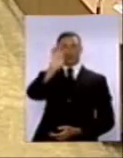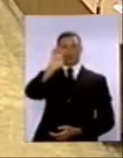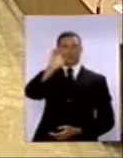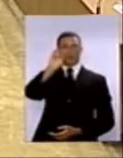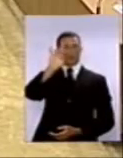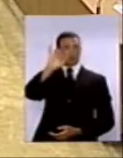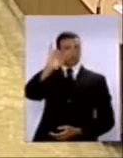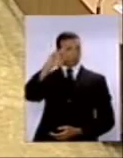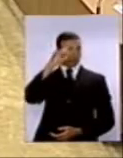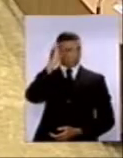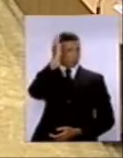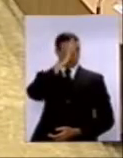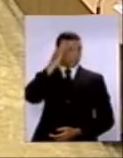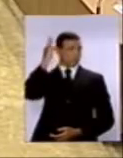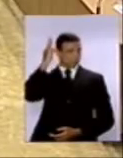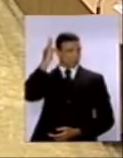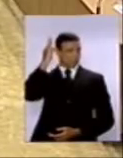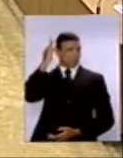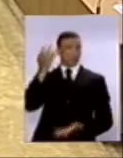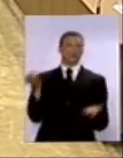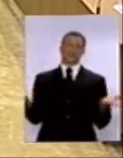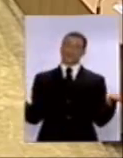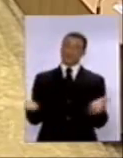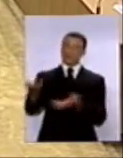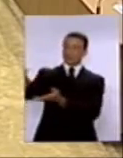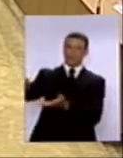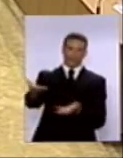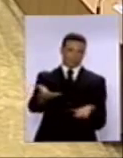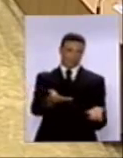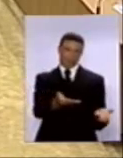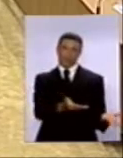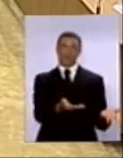zavascki e o convívio